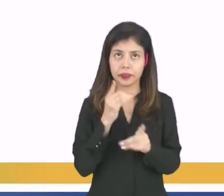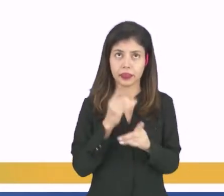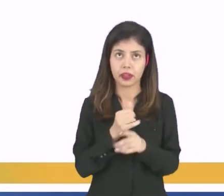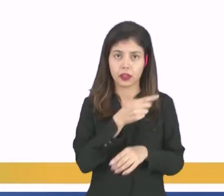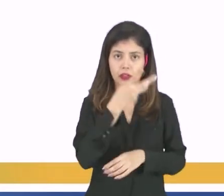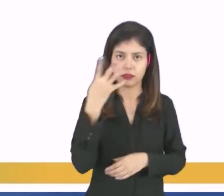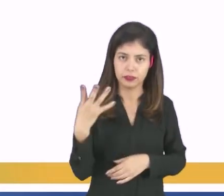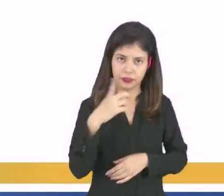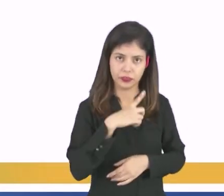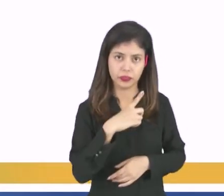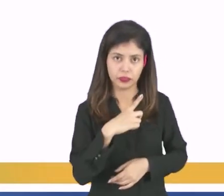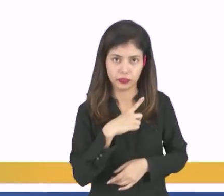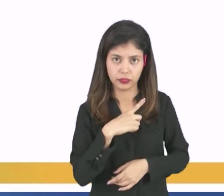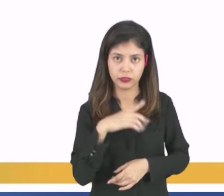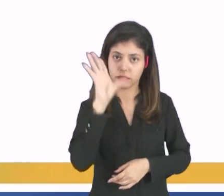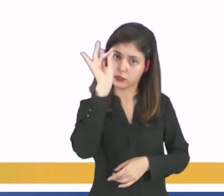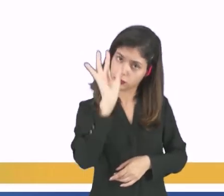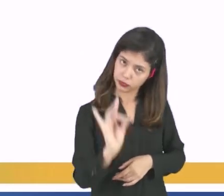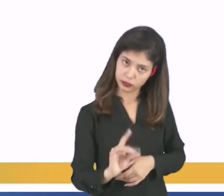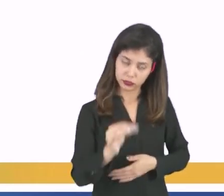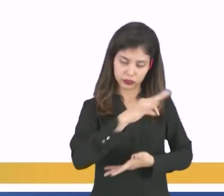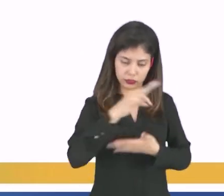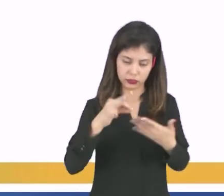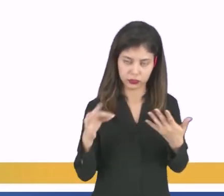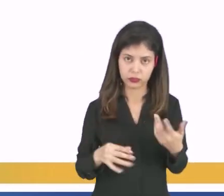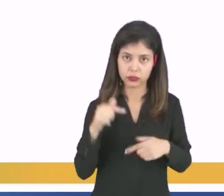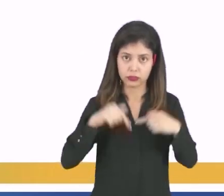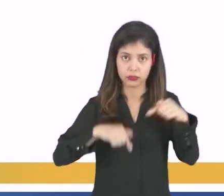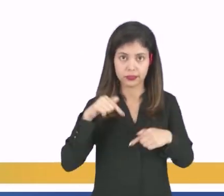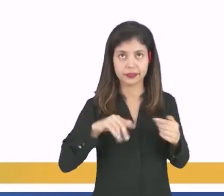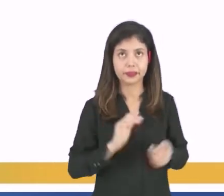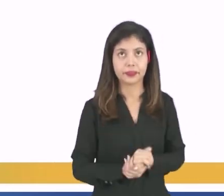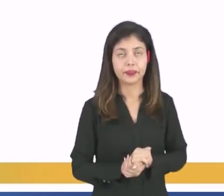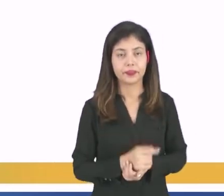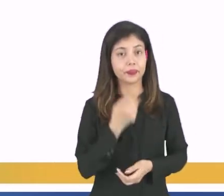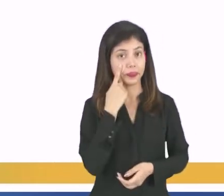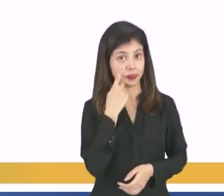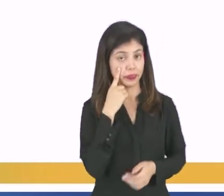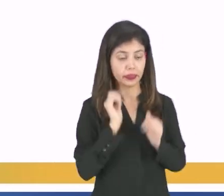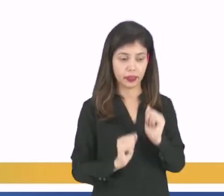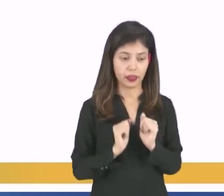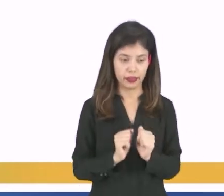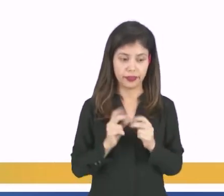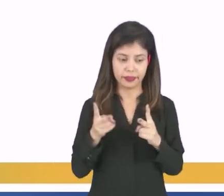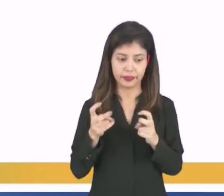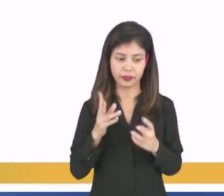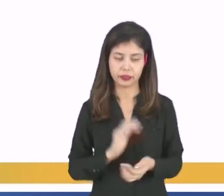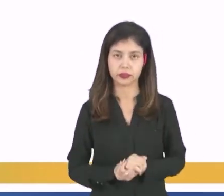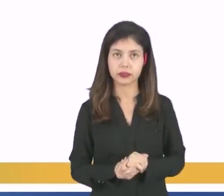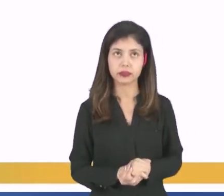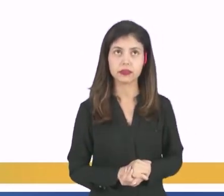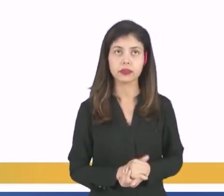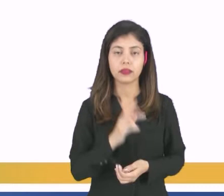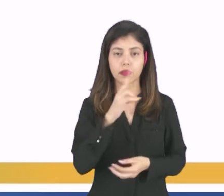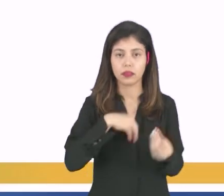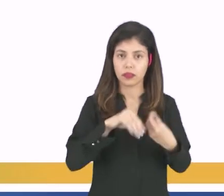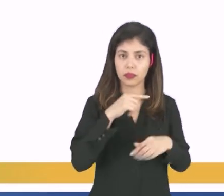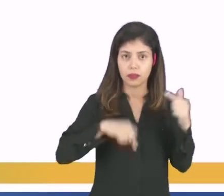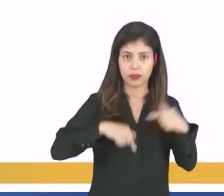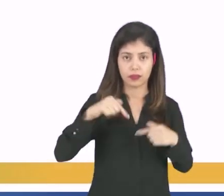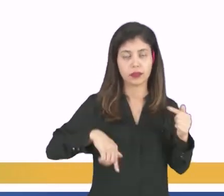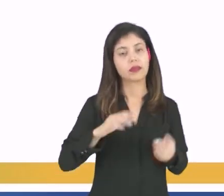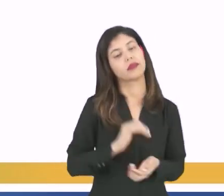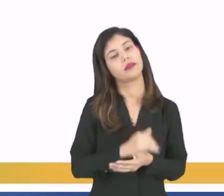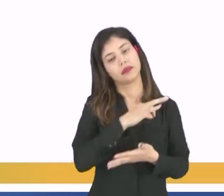Identificar a quantidade de cada um dos elementos químicos. Então, de cara, a gente já pode perceber o quê? Nessa reação química, nós